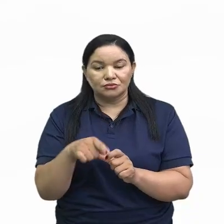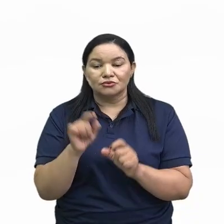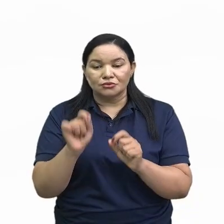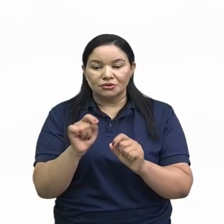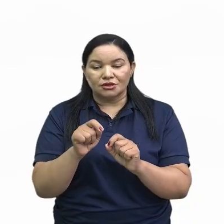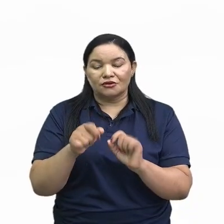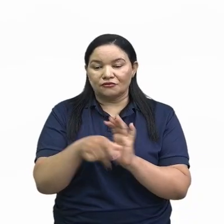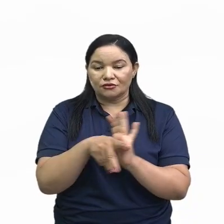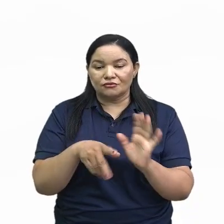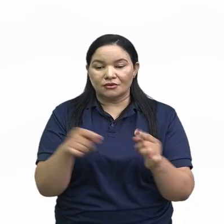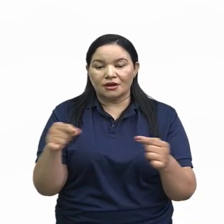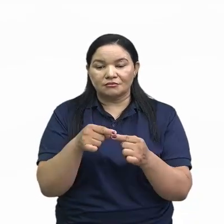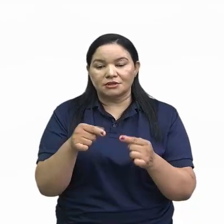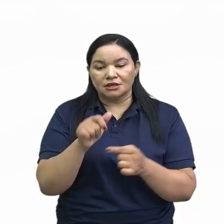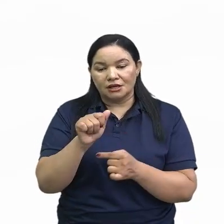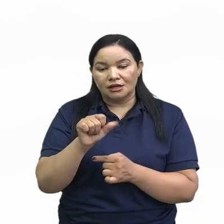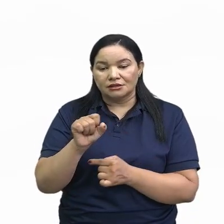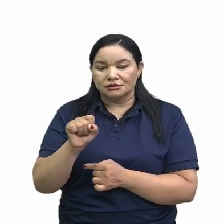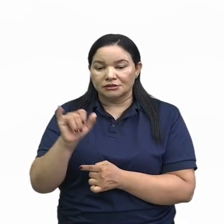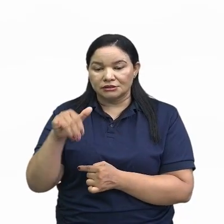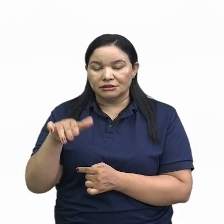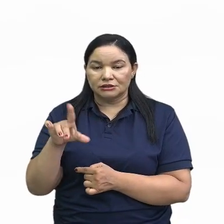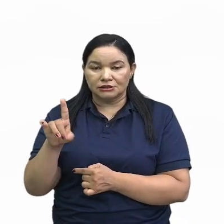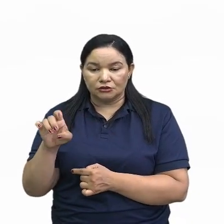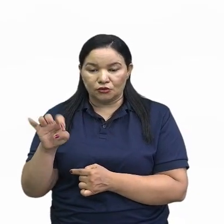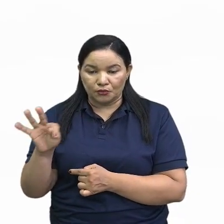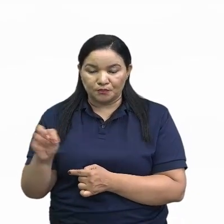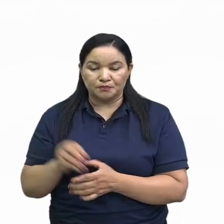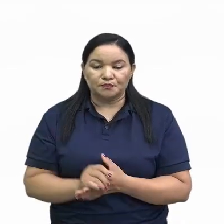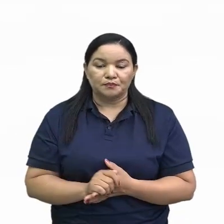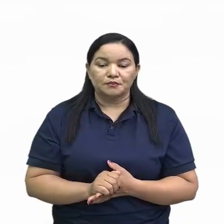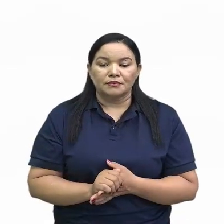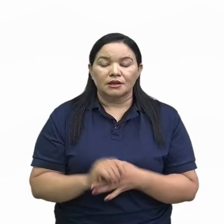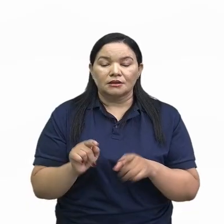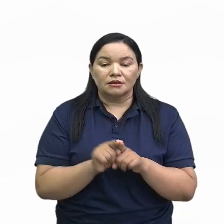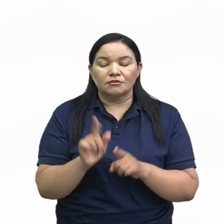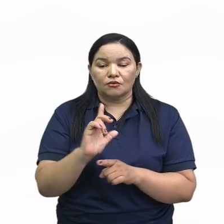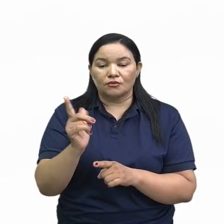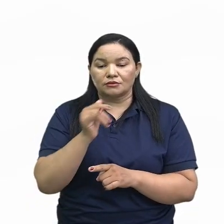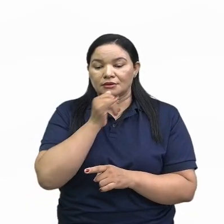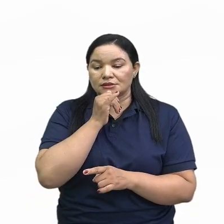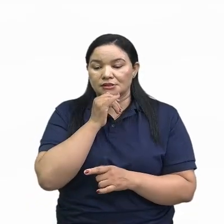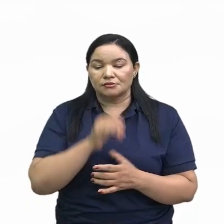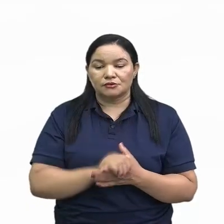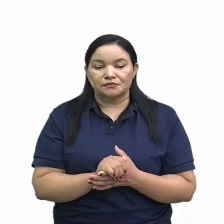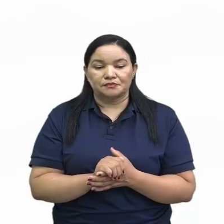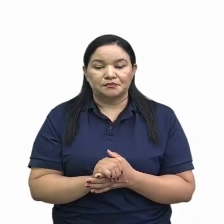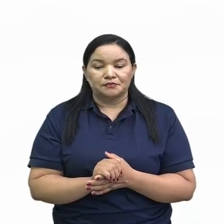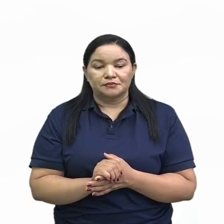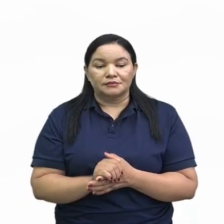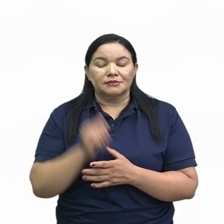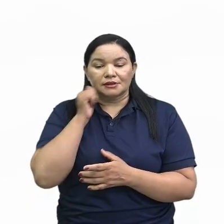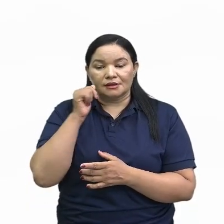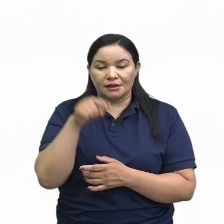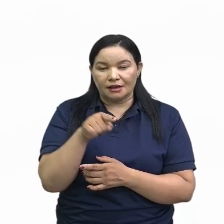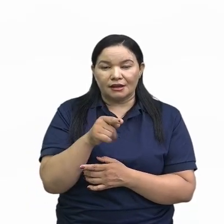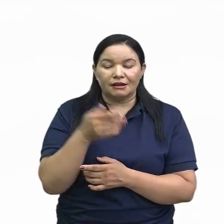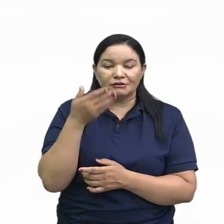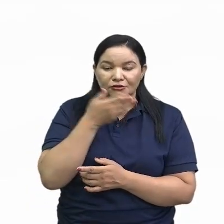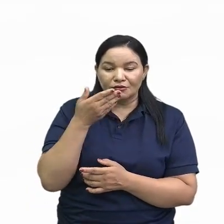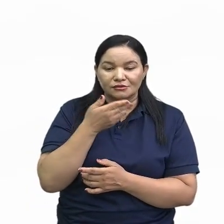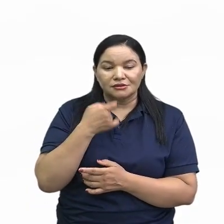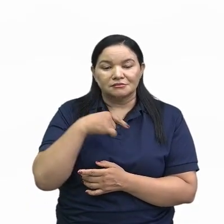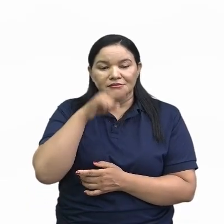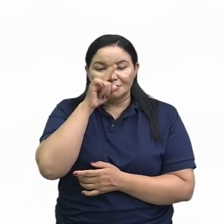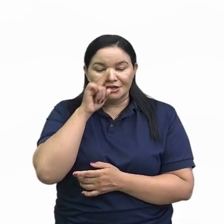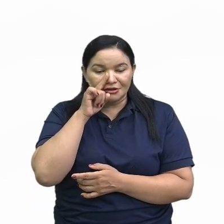figura de linguagem, nós temos exatamente um assíndeto. E o outro exemplo: ela é doce,